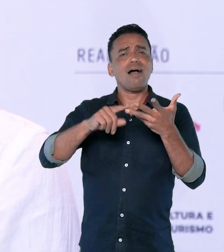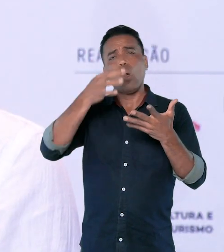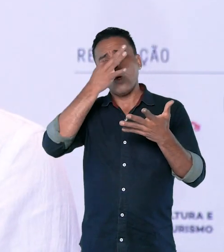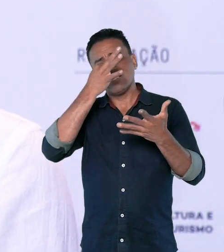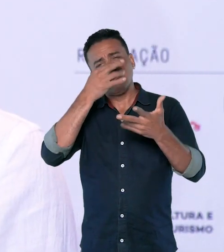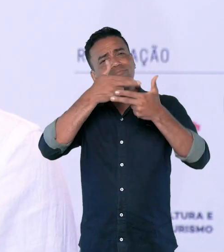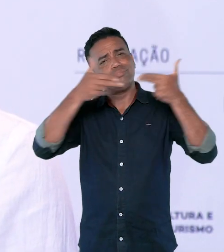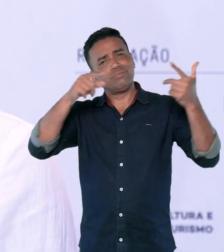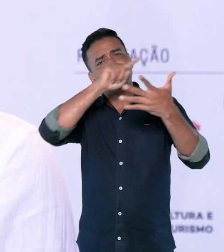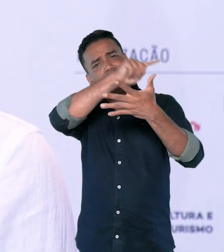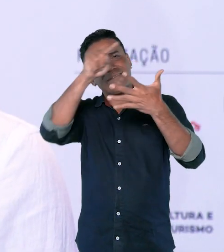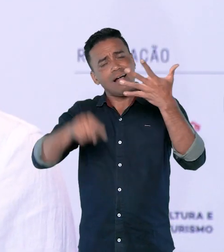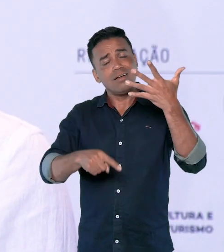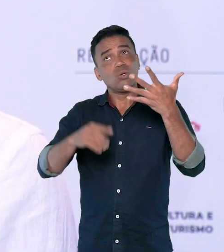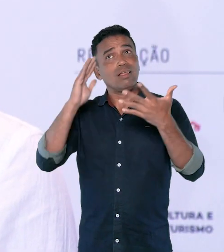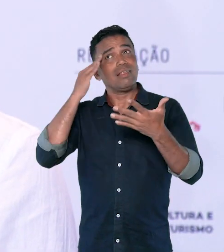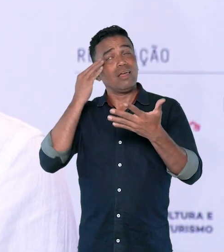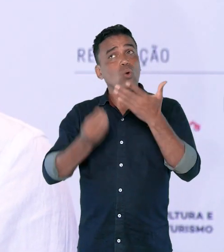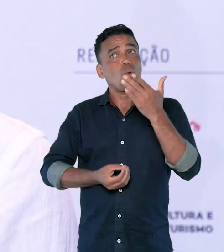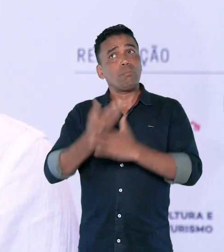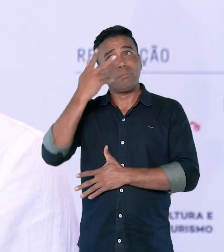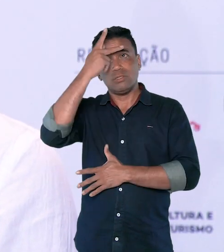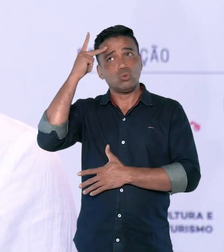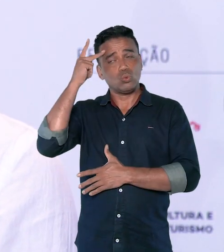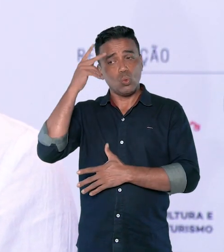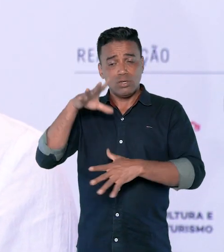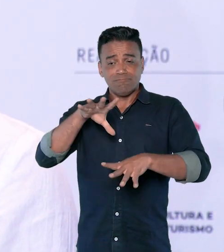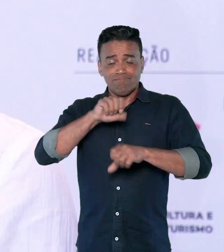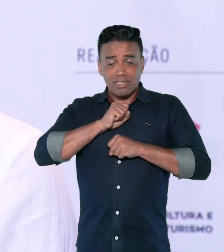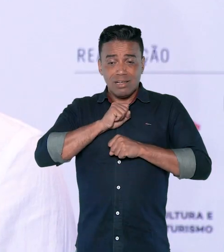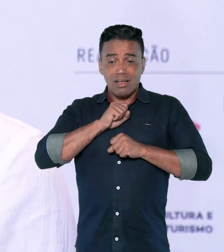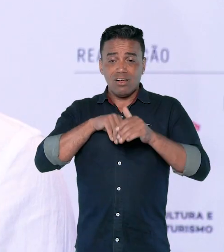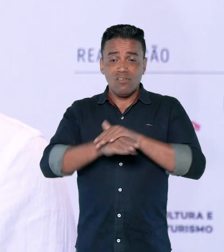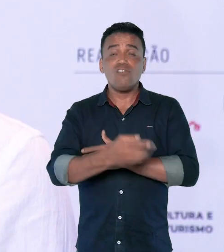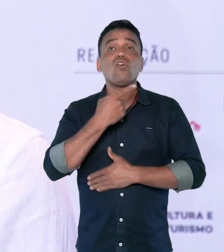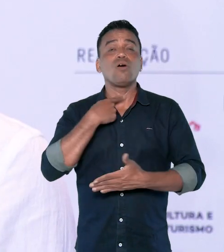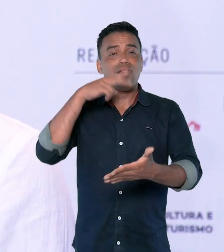entender como um leitor se forma com essas